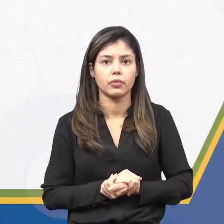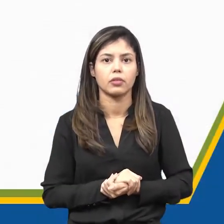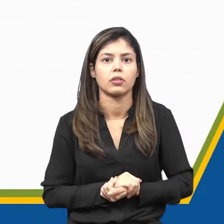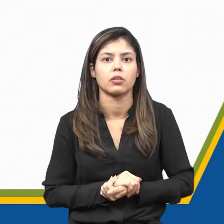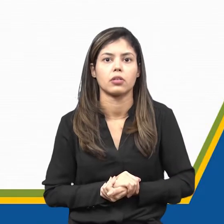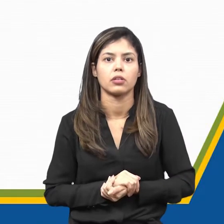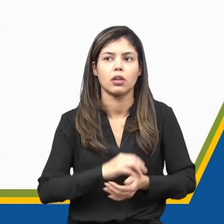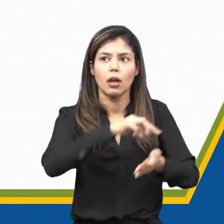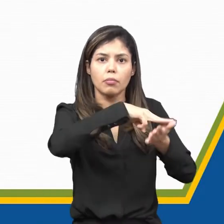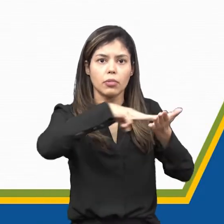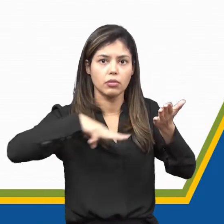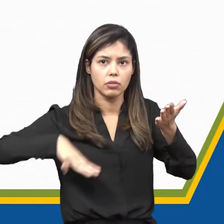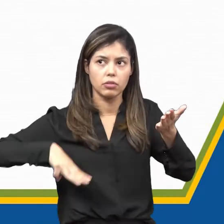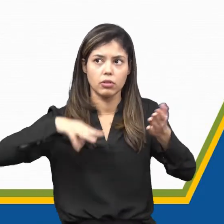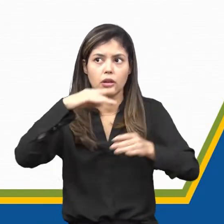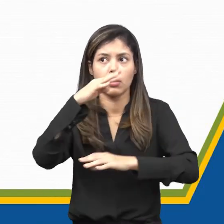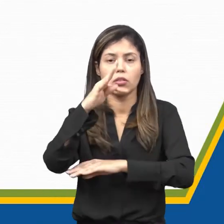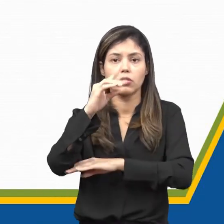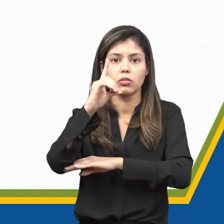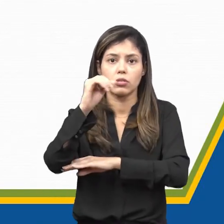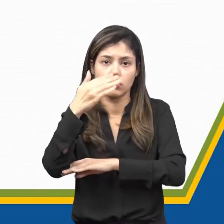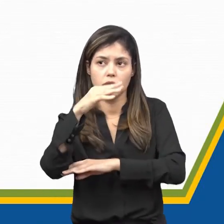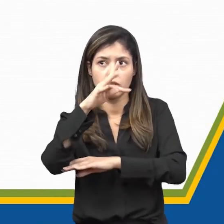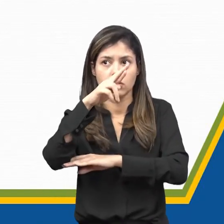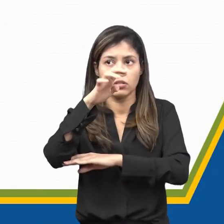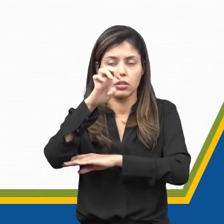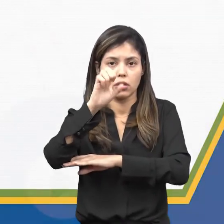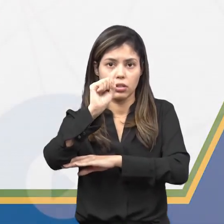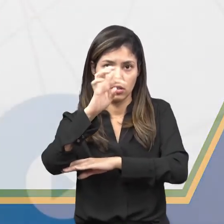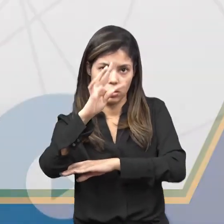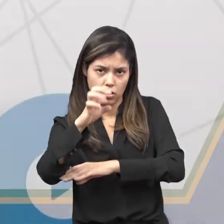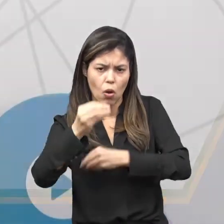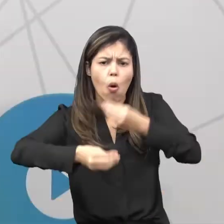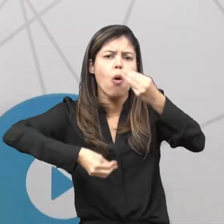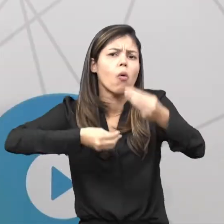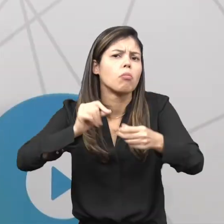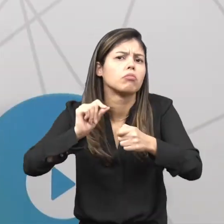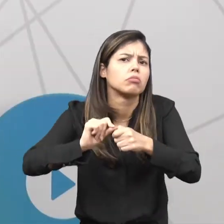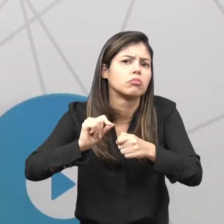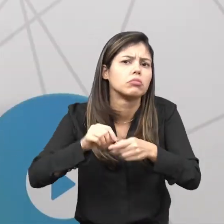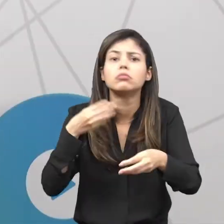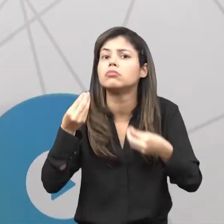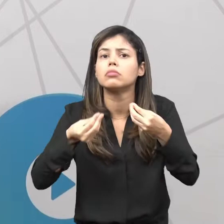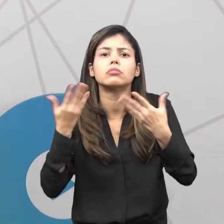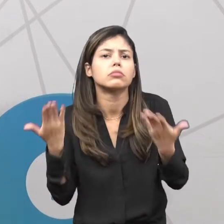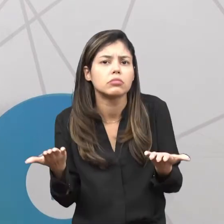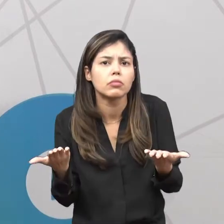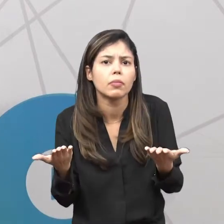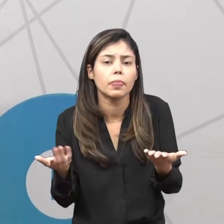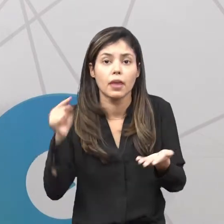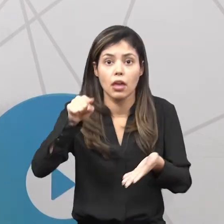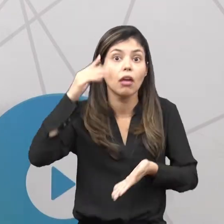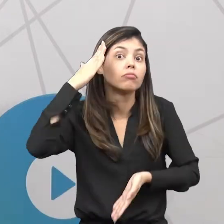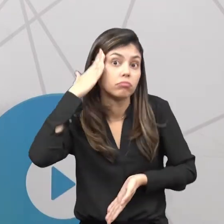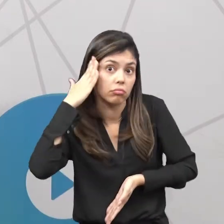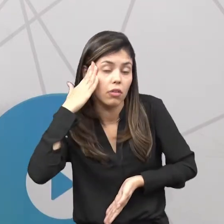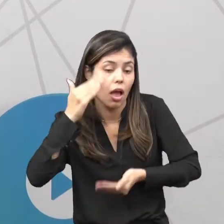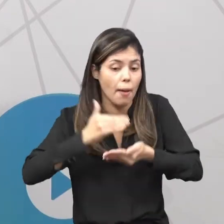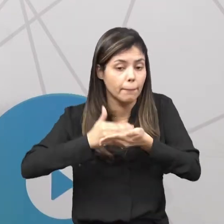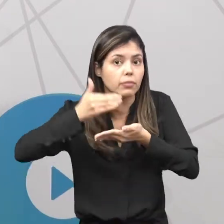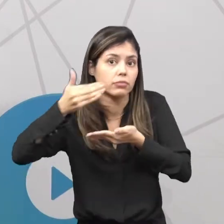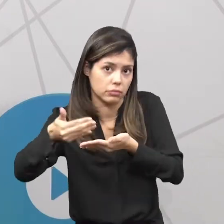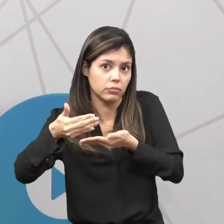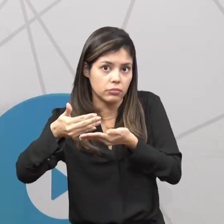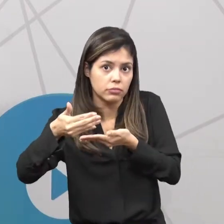A metodologia dos testes. Como é que eles são feitos? Como é que esses testes acontecem? E aí entendam, a partir de